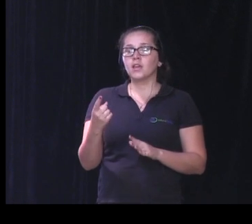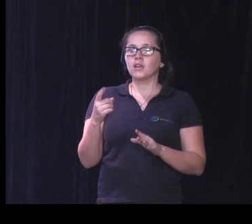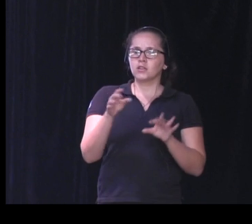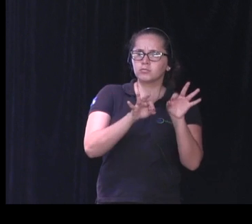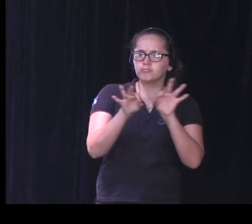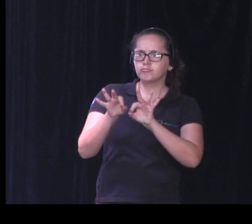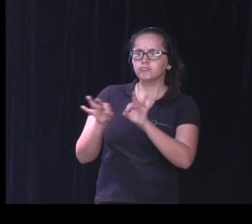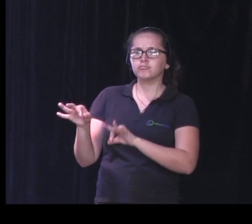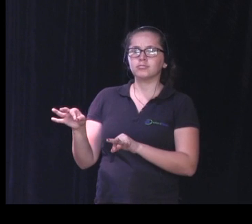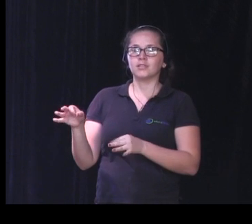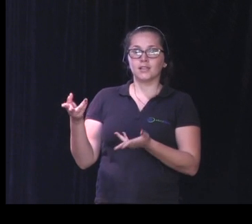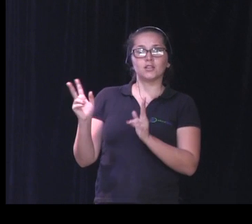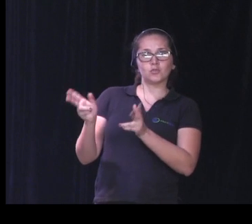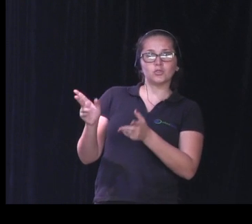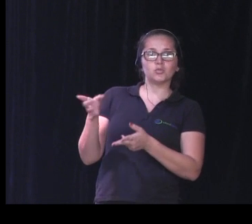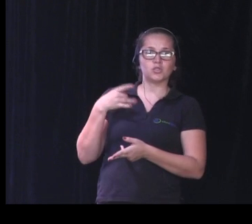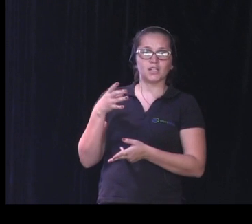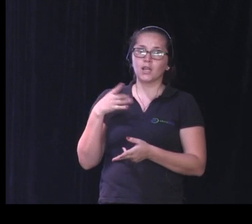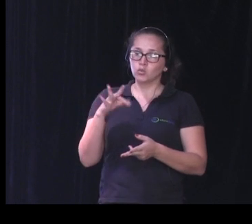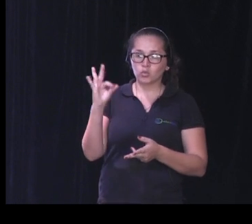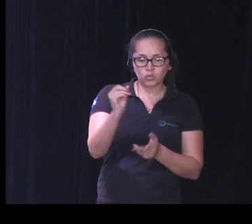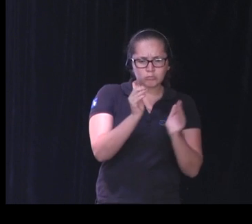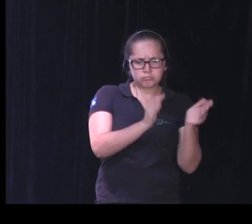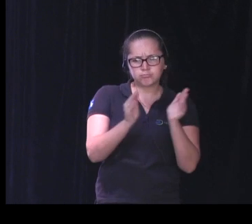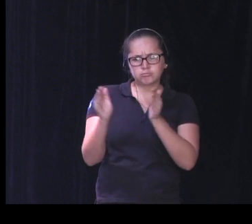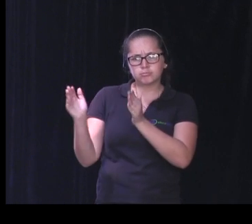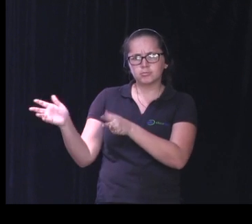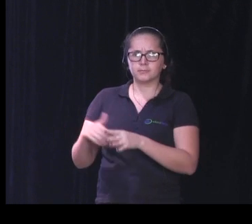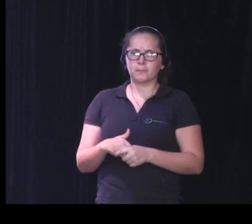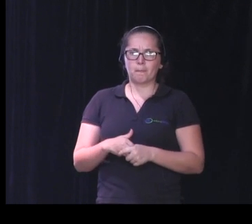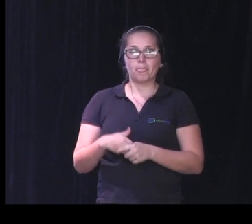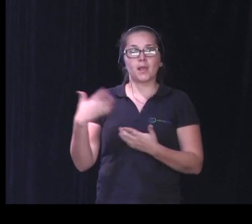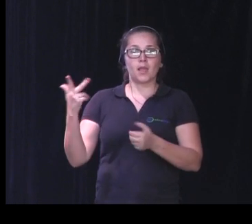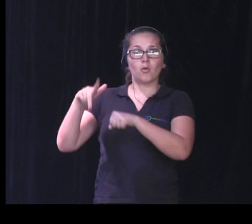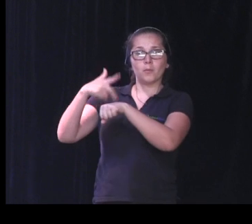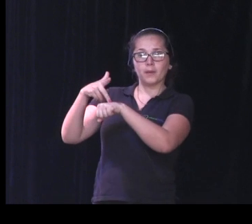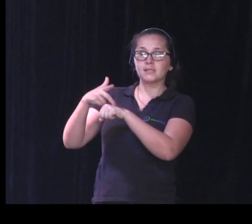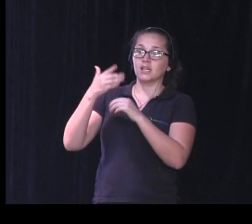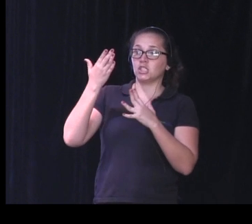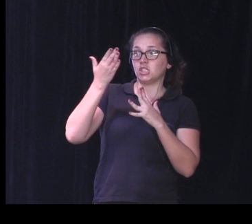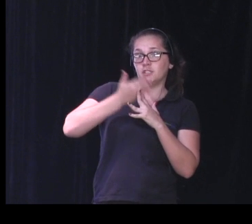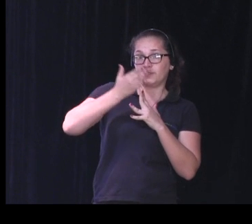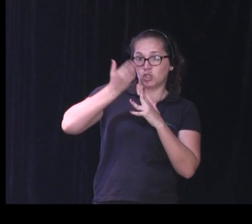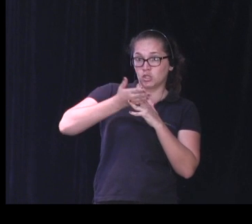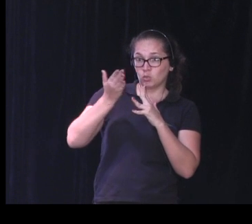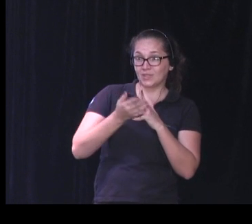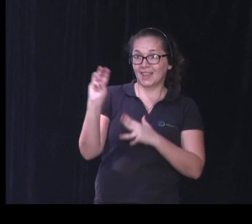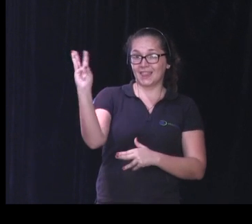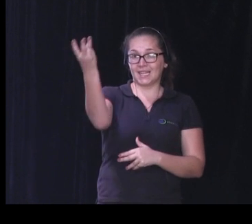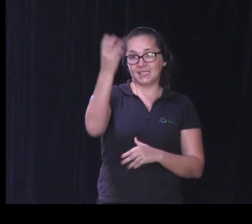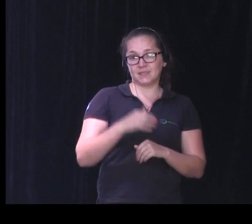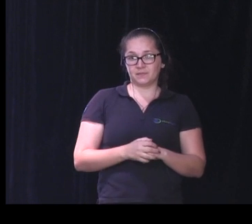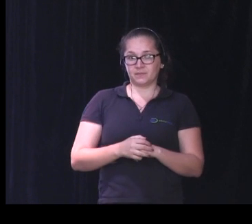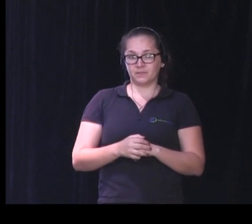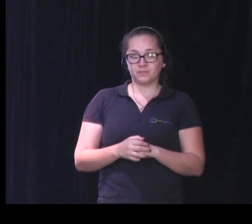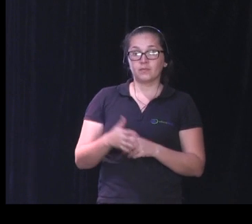extremamente esquemático. Os chilenos continuam sendo esquemáticos. É um país que é dividido